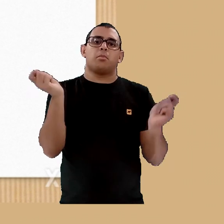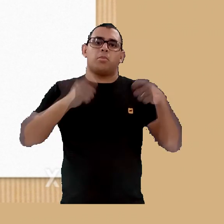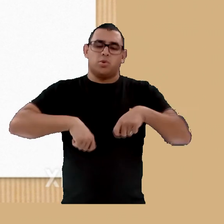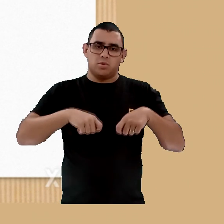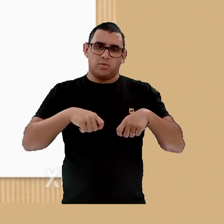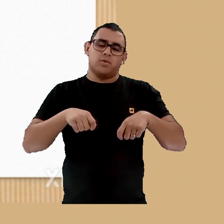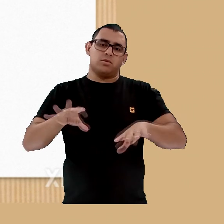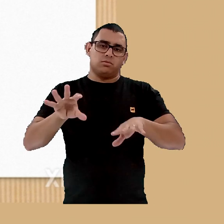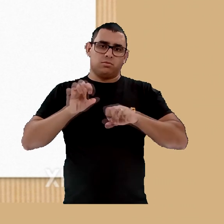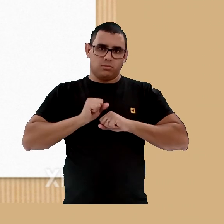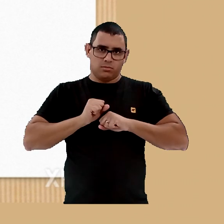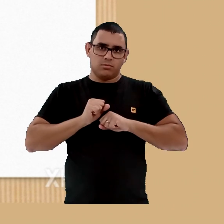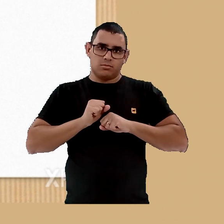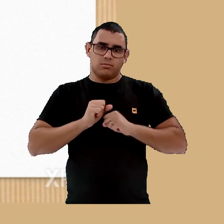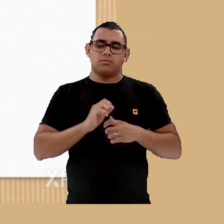térmica.